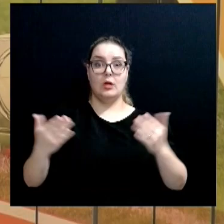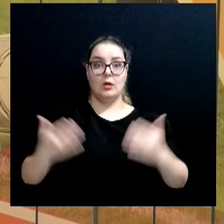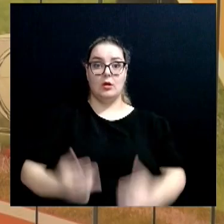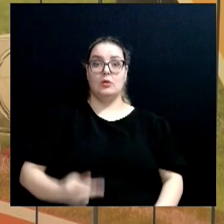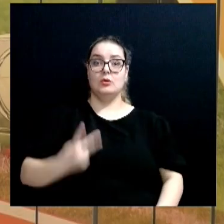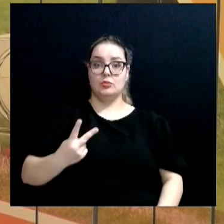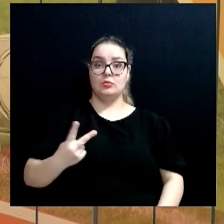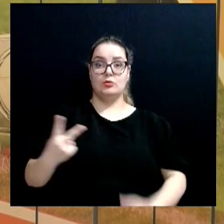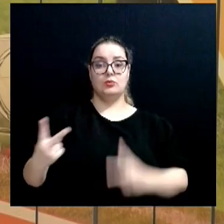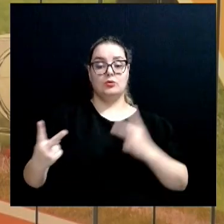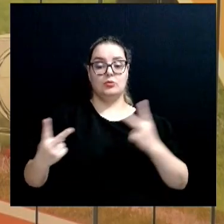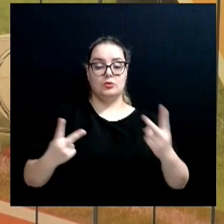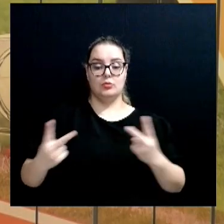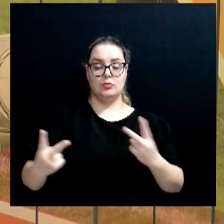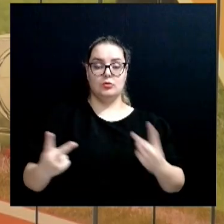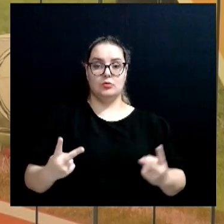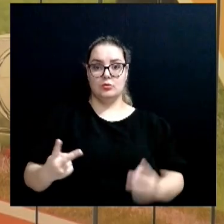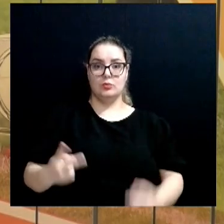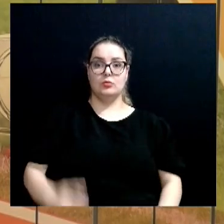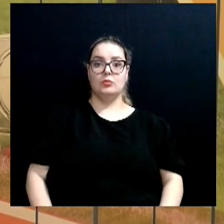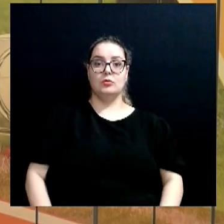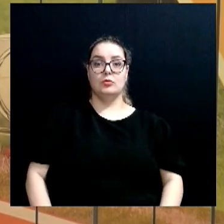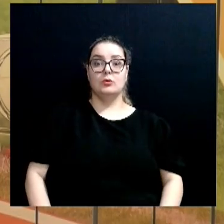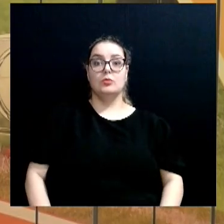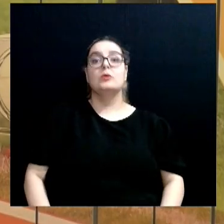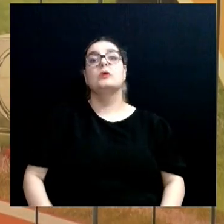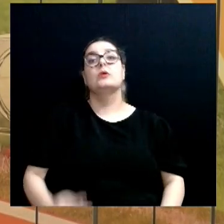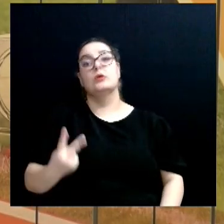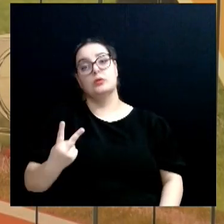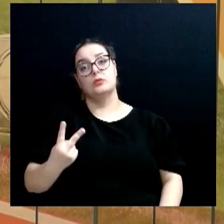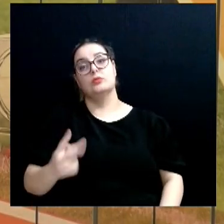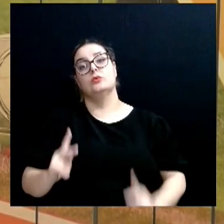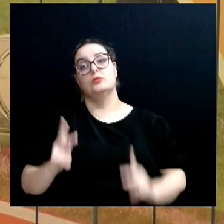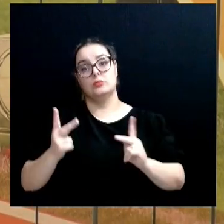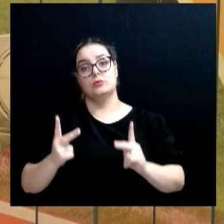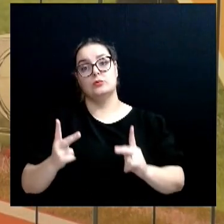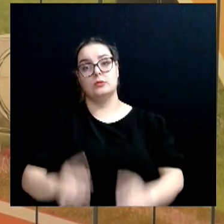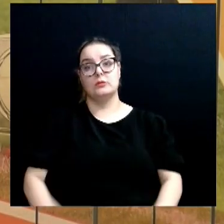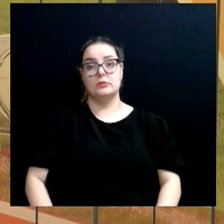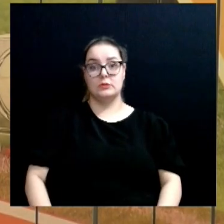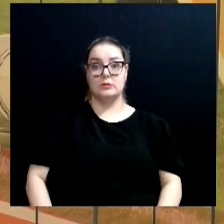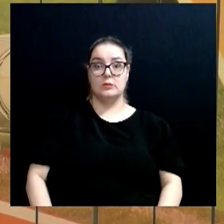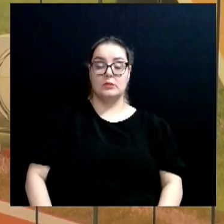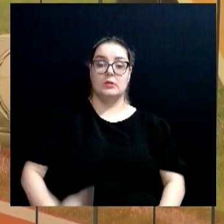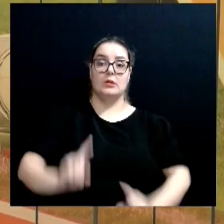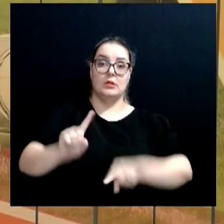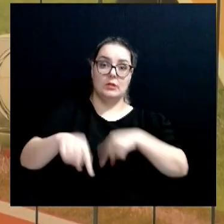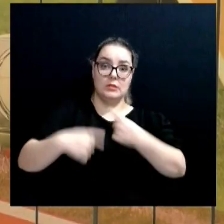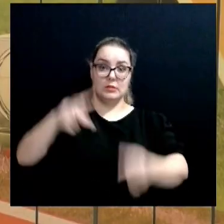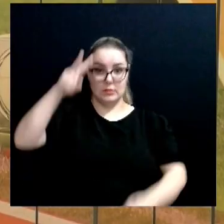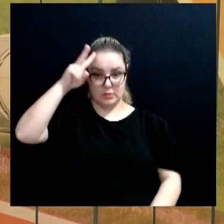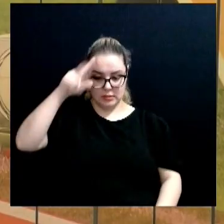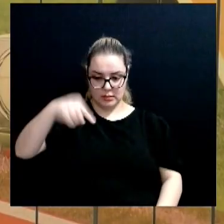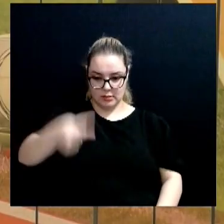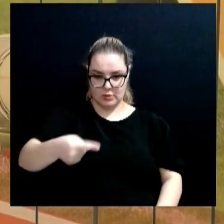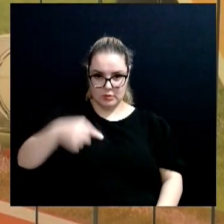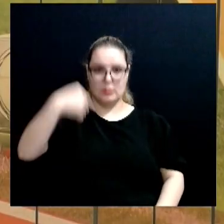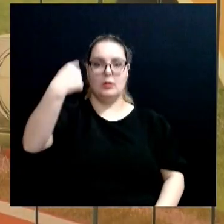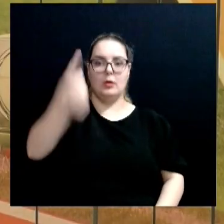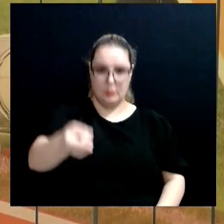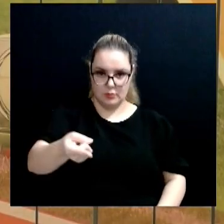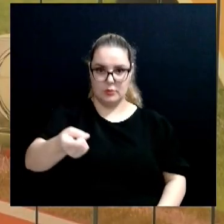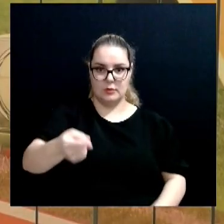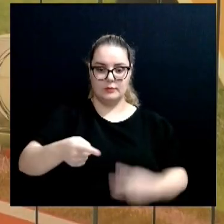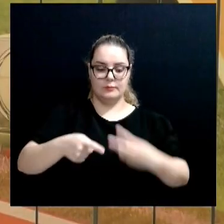2 derrotas. O Guarani volta a campo na segunda-feira da outra semana, 8 horas da noite, contra